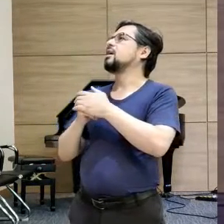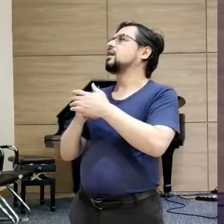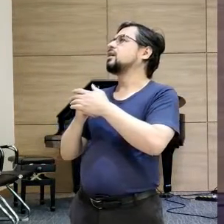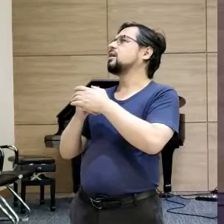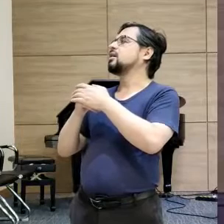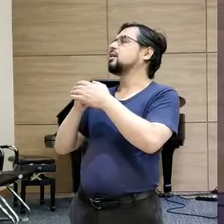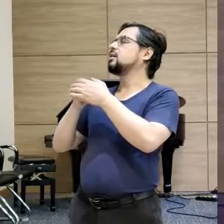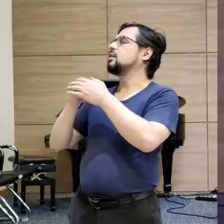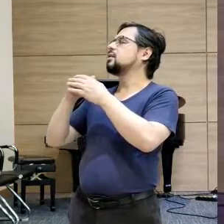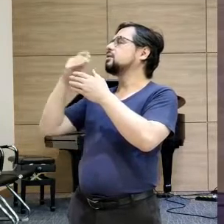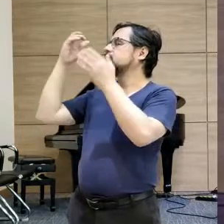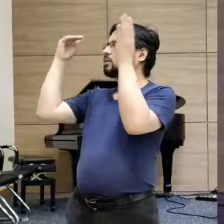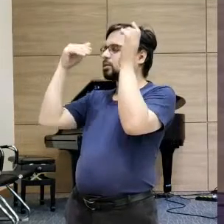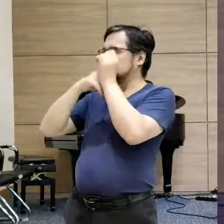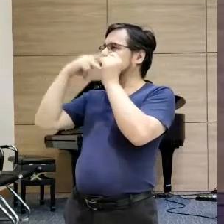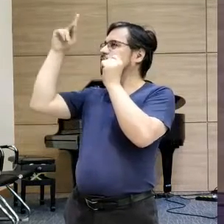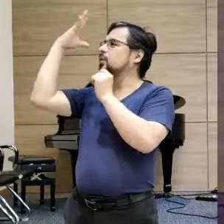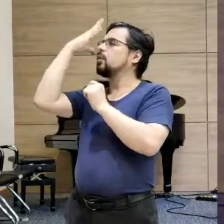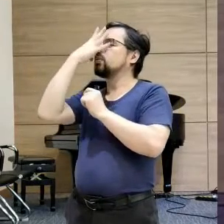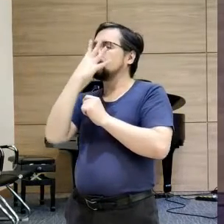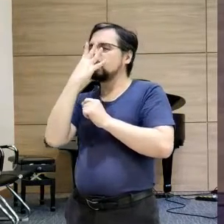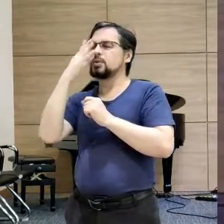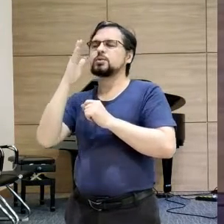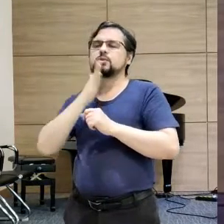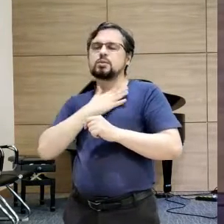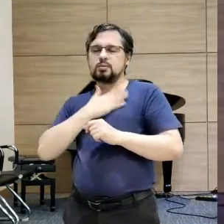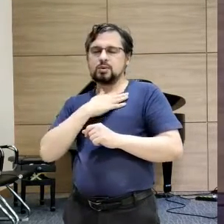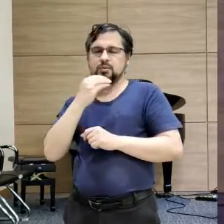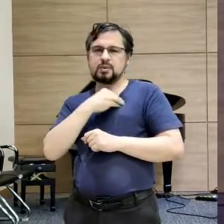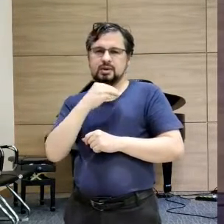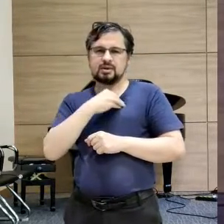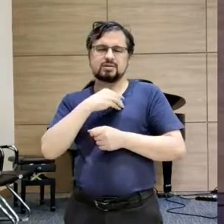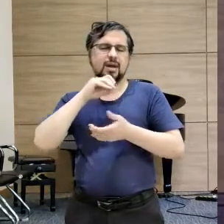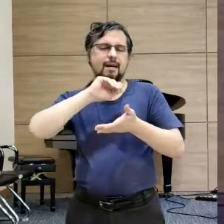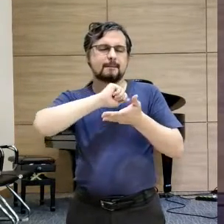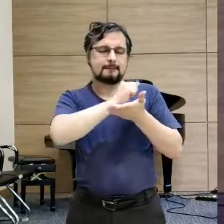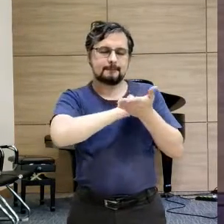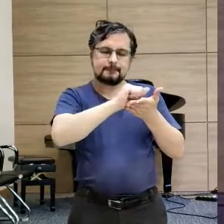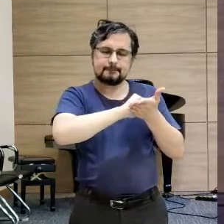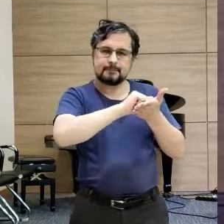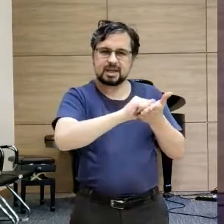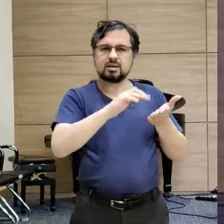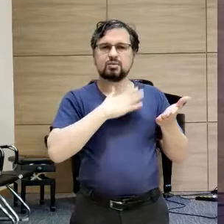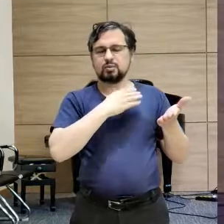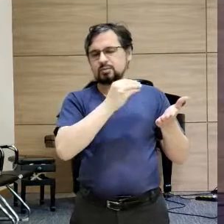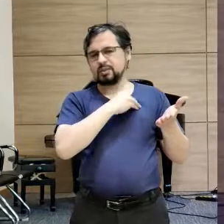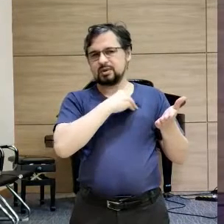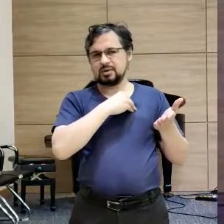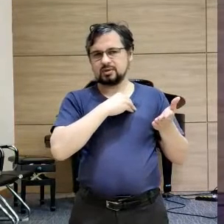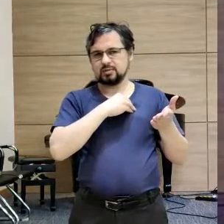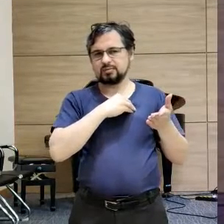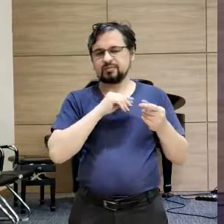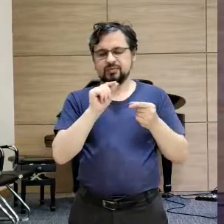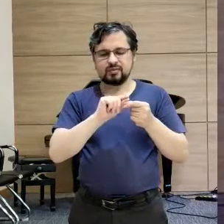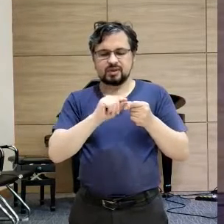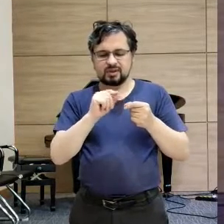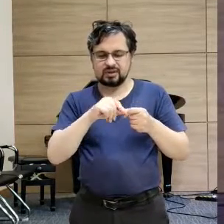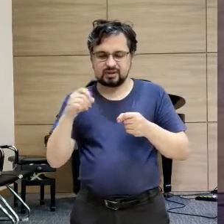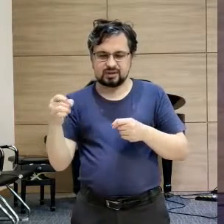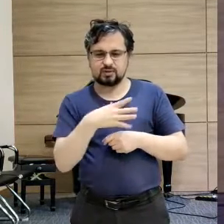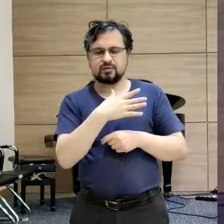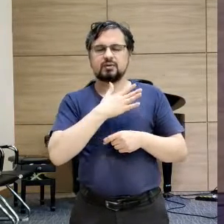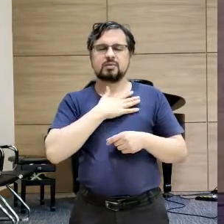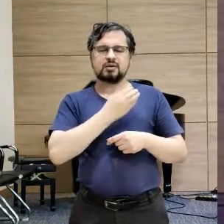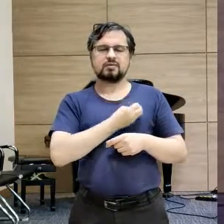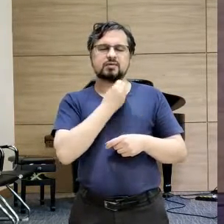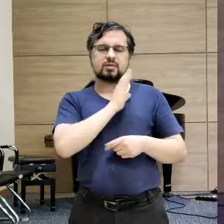pecados e apaga as minhas iniquidades. Cria em mim, ó Deus, um coração puro e